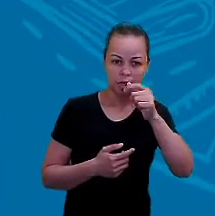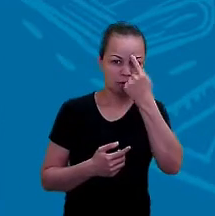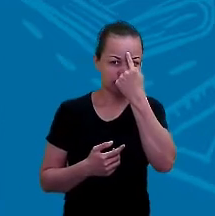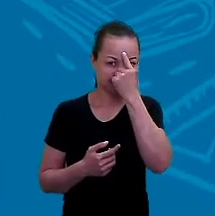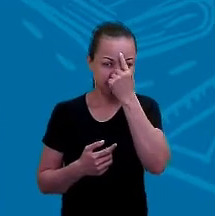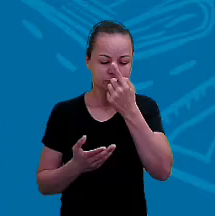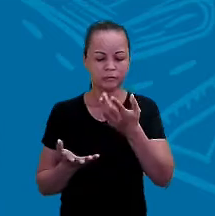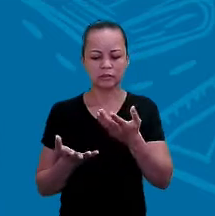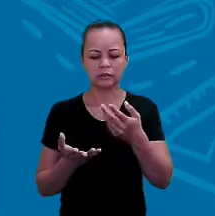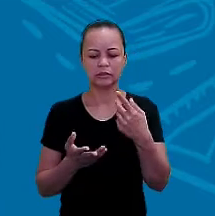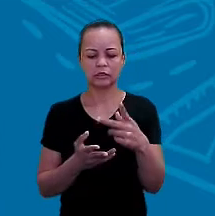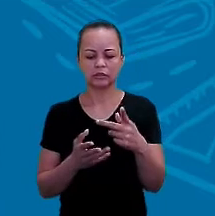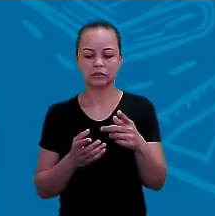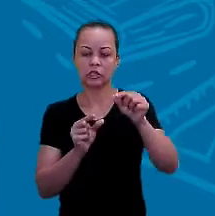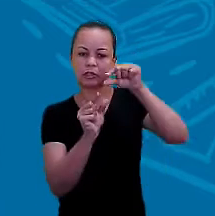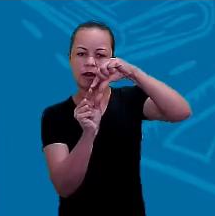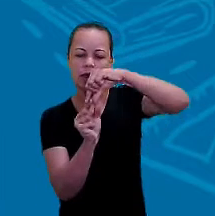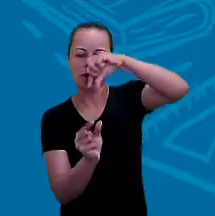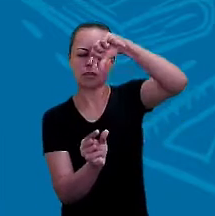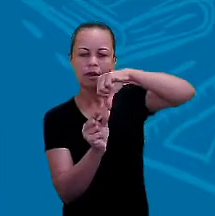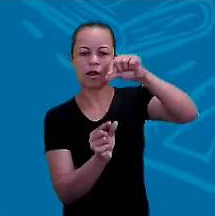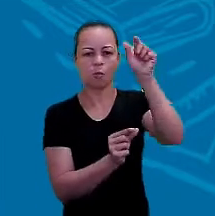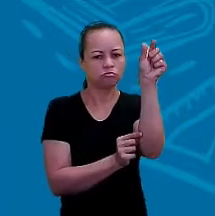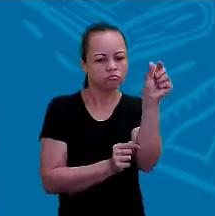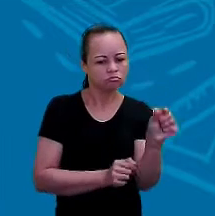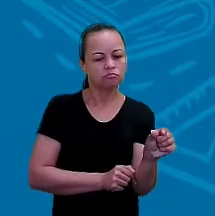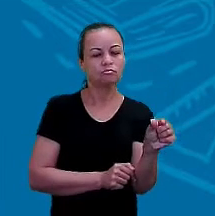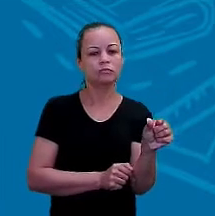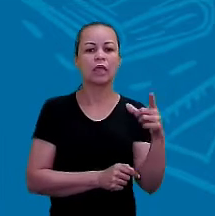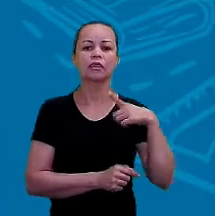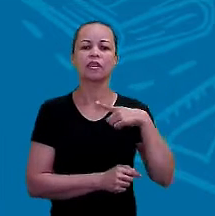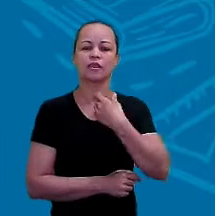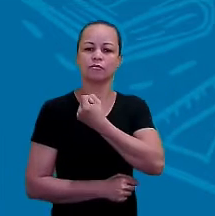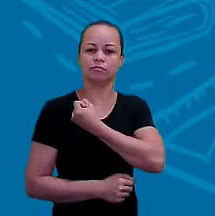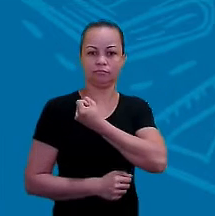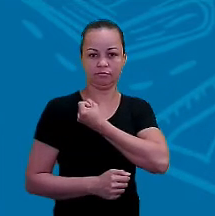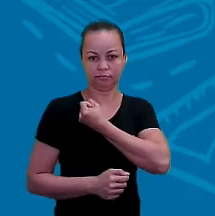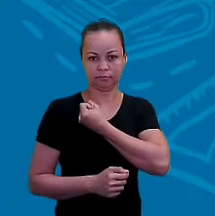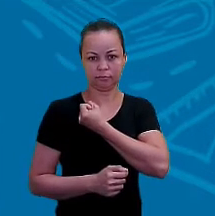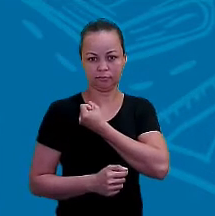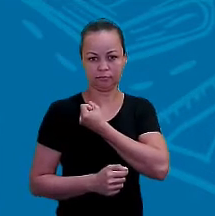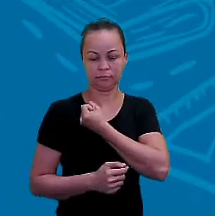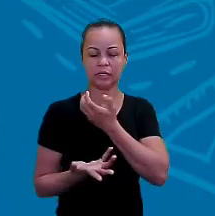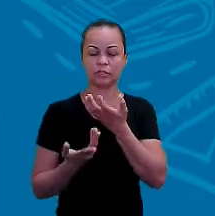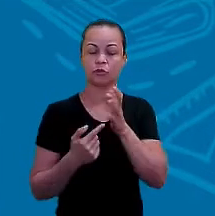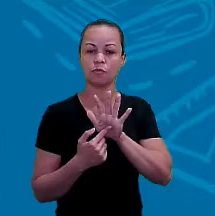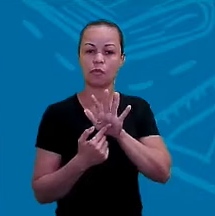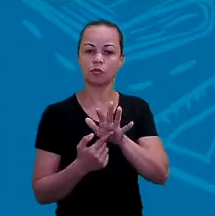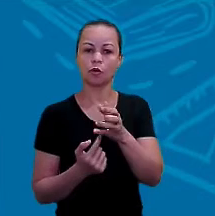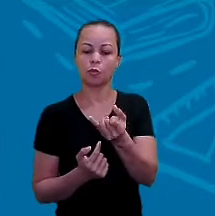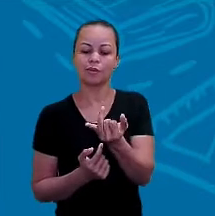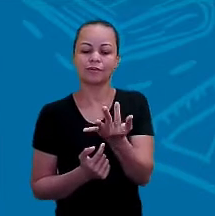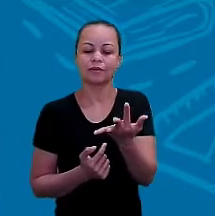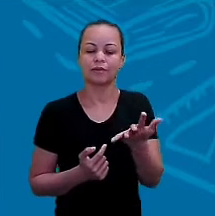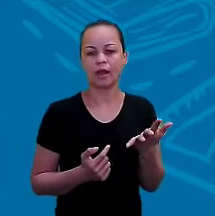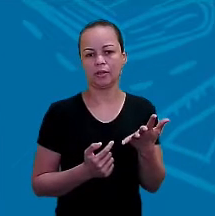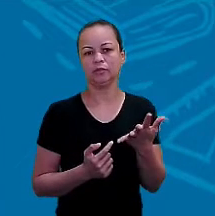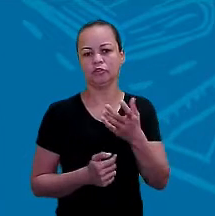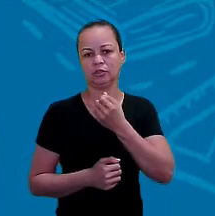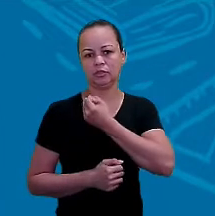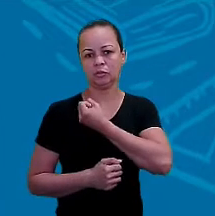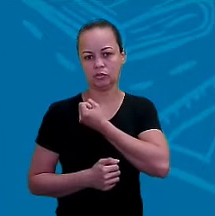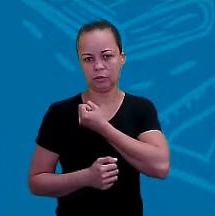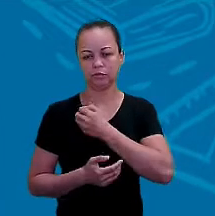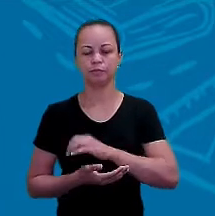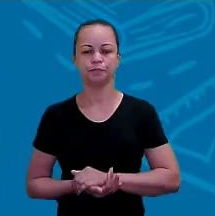na lateral, eu tenho os números. E aí eles vão me dar os dados quantitativos, que são os dados de números,